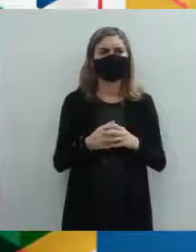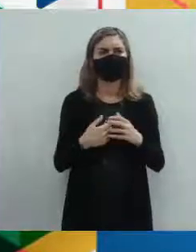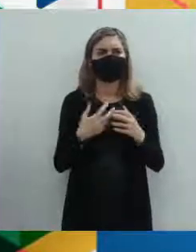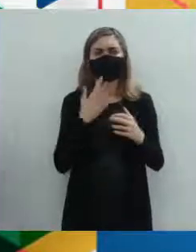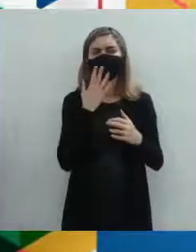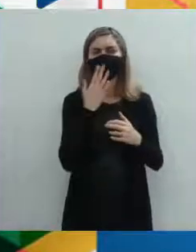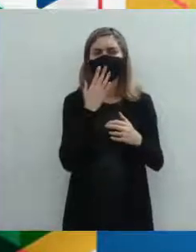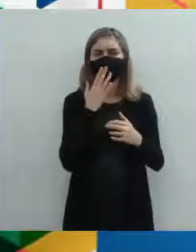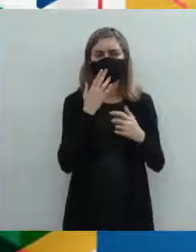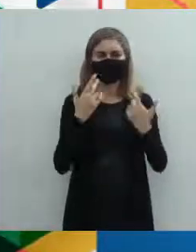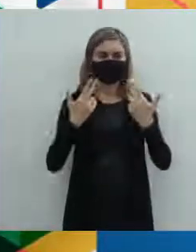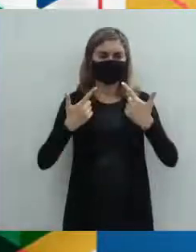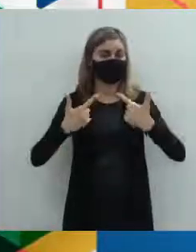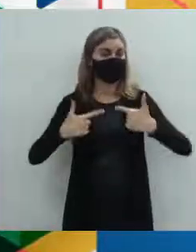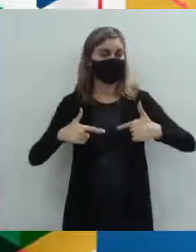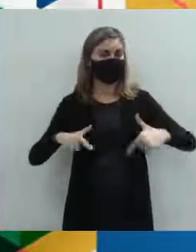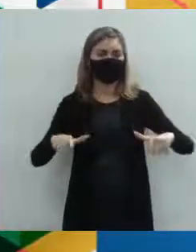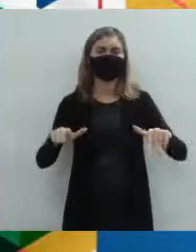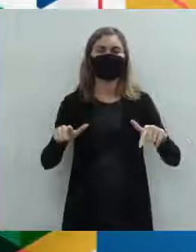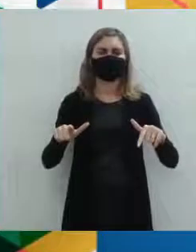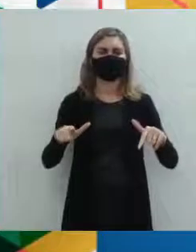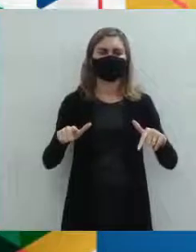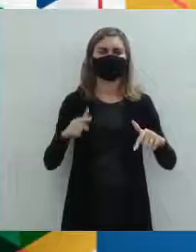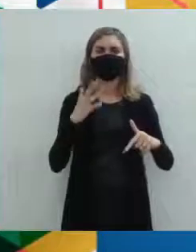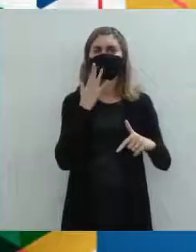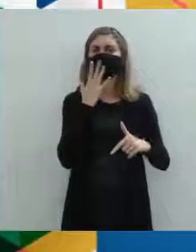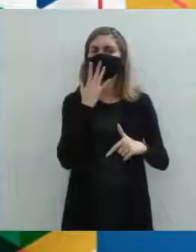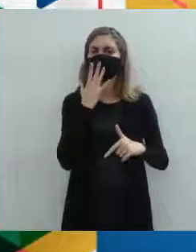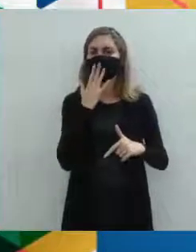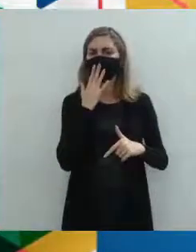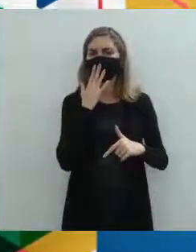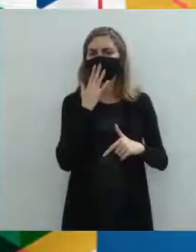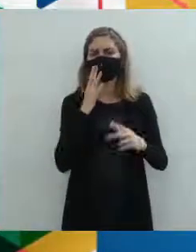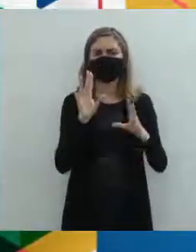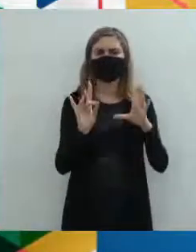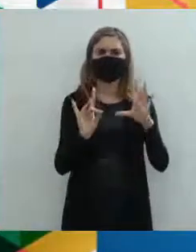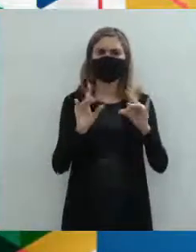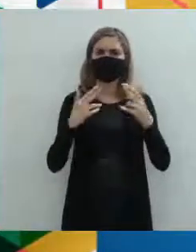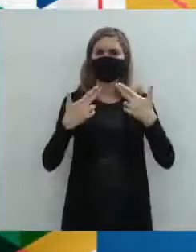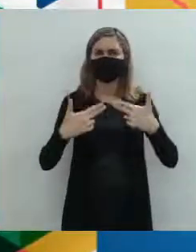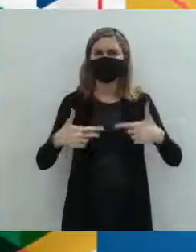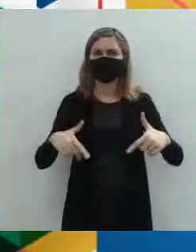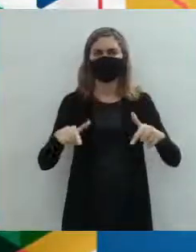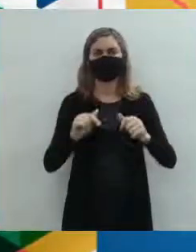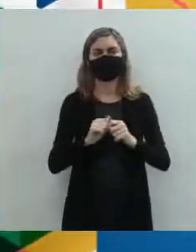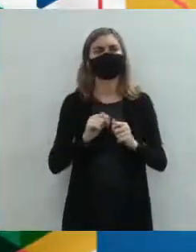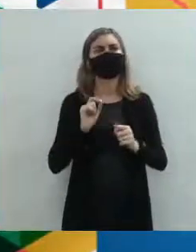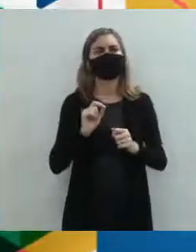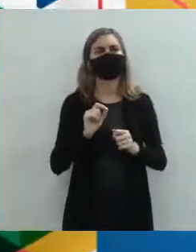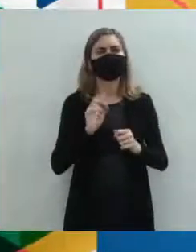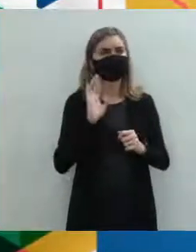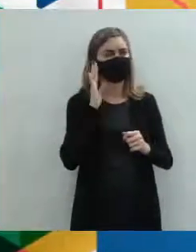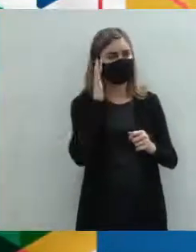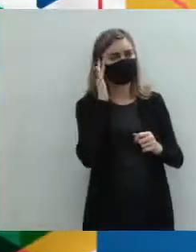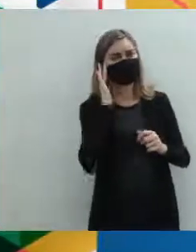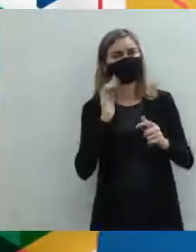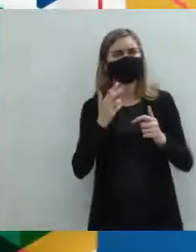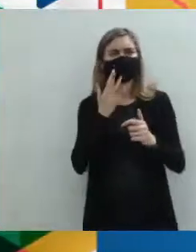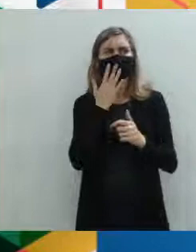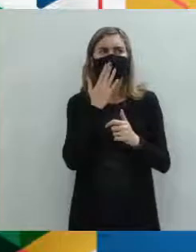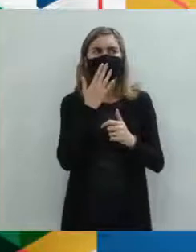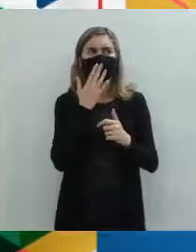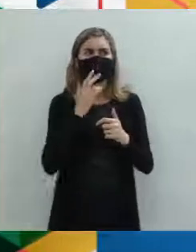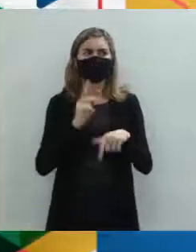as cores neutras. Neste caso aí é a cor pigmento, tá? Então, a cor